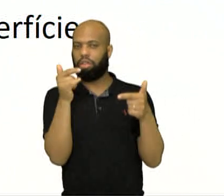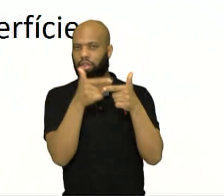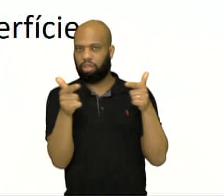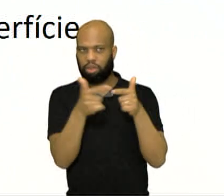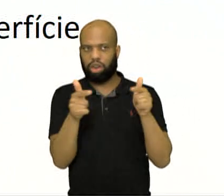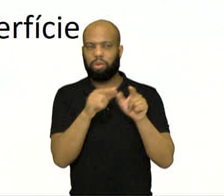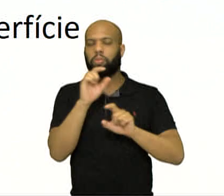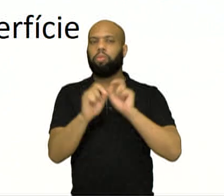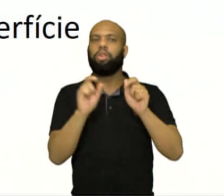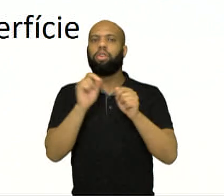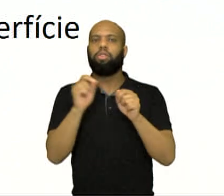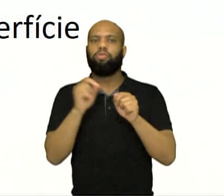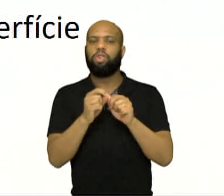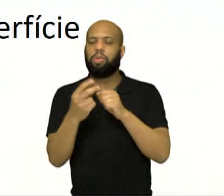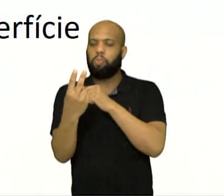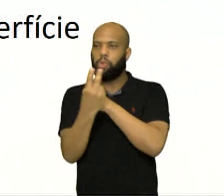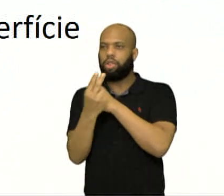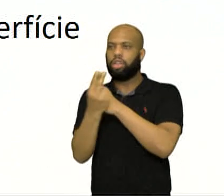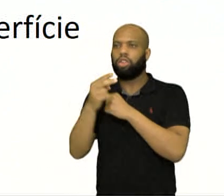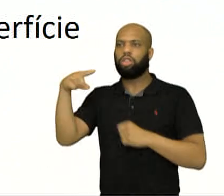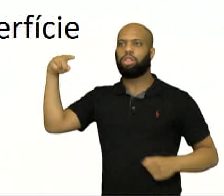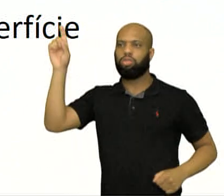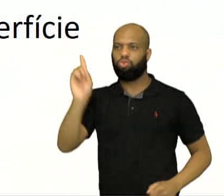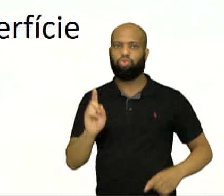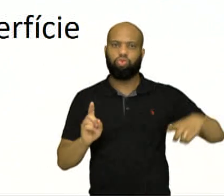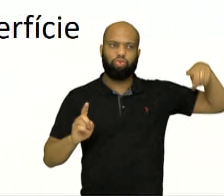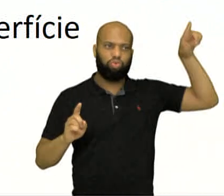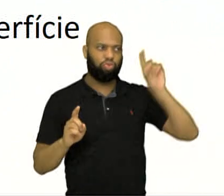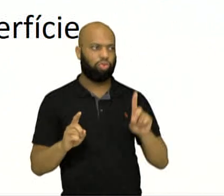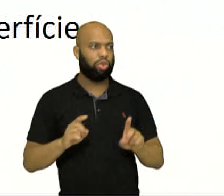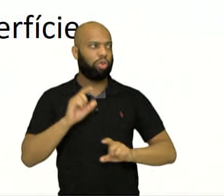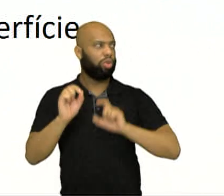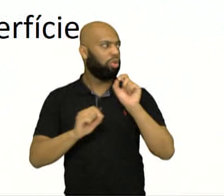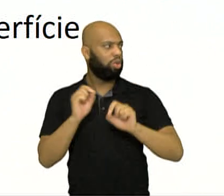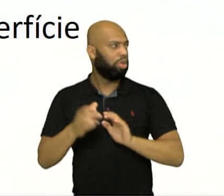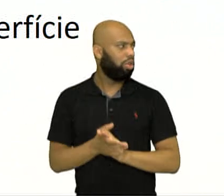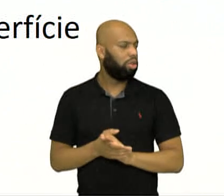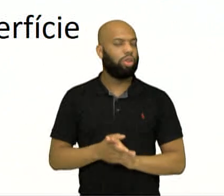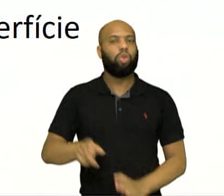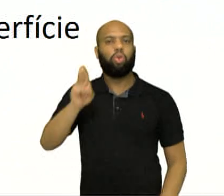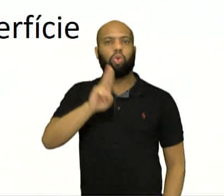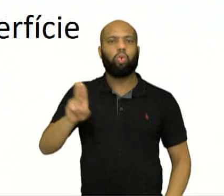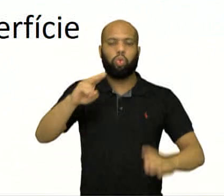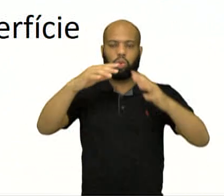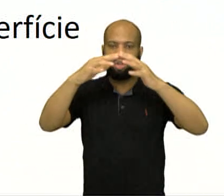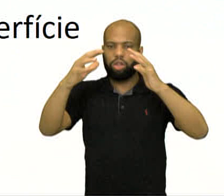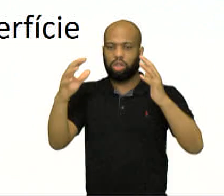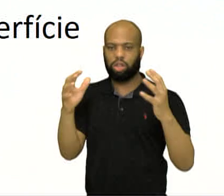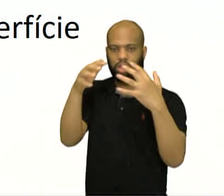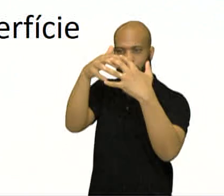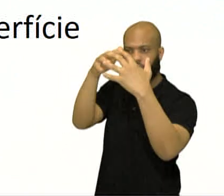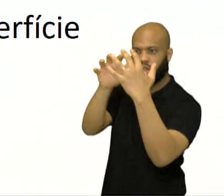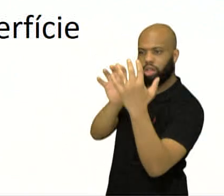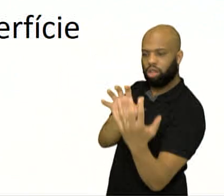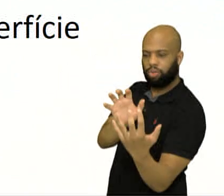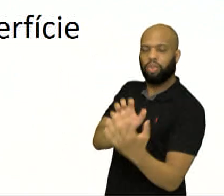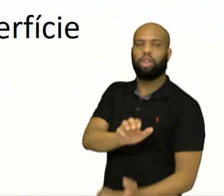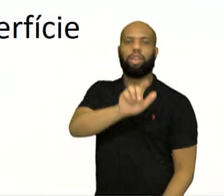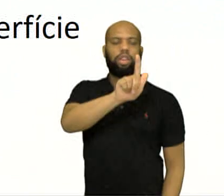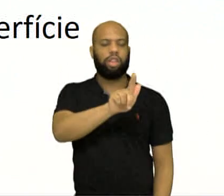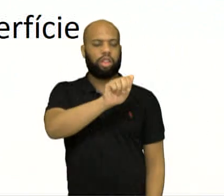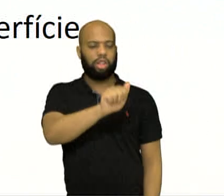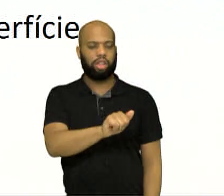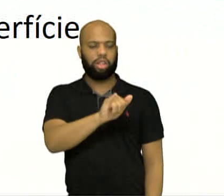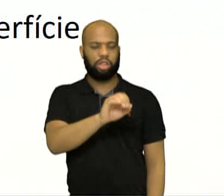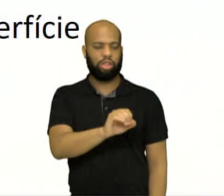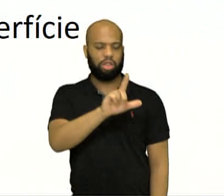para se proteger de um raio ou se proteger de uma centelha elétrica? Usar uma gaiola de Faraday. Esse é o sistema chamado